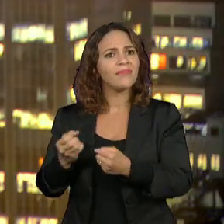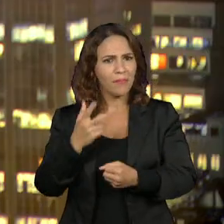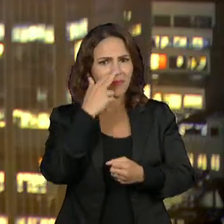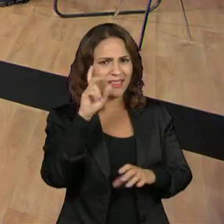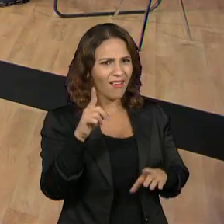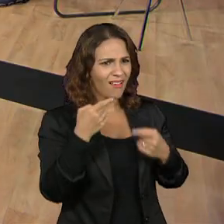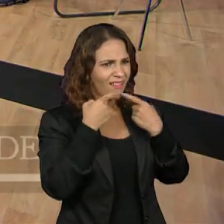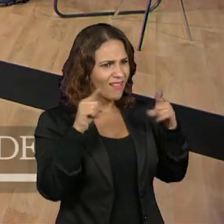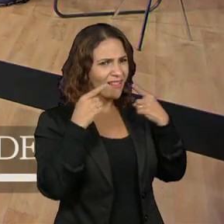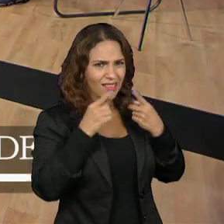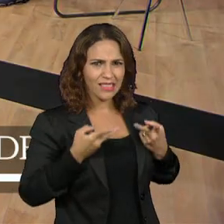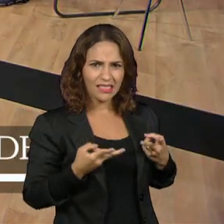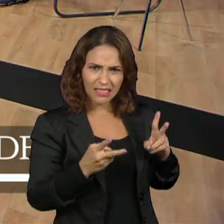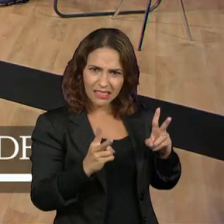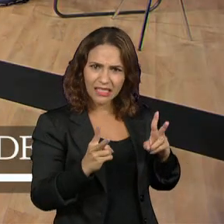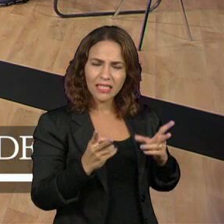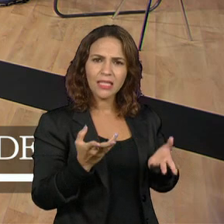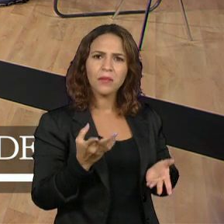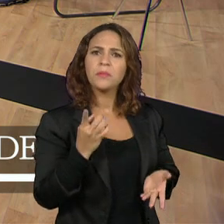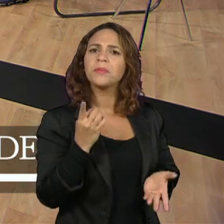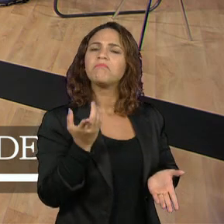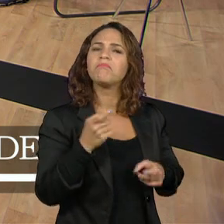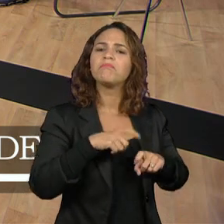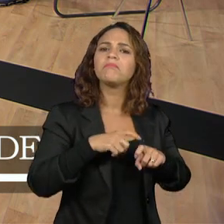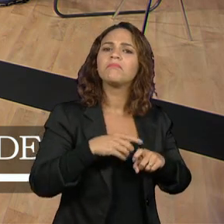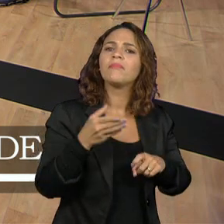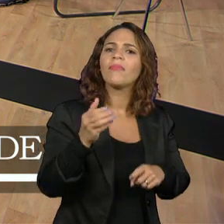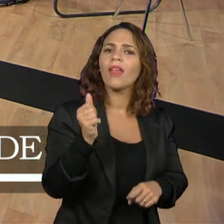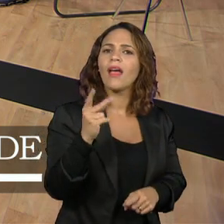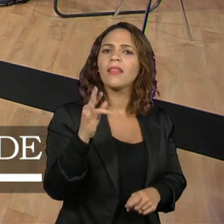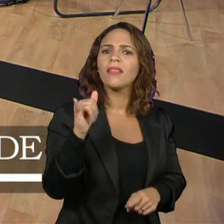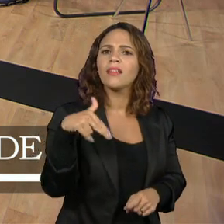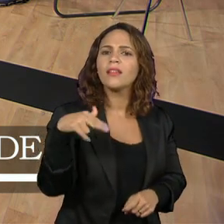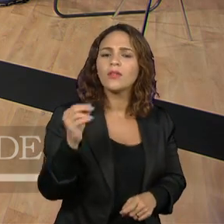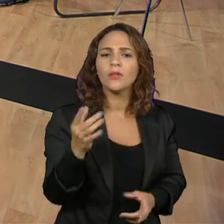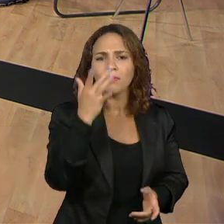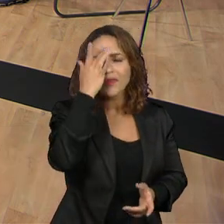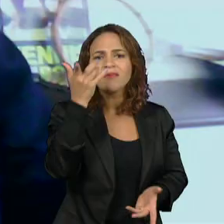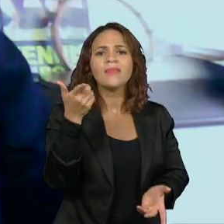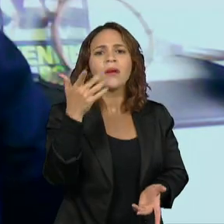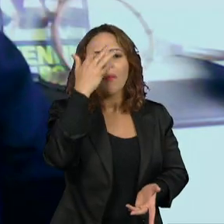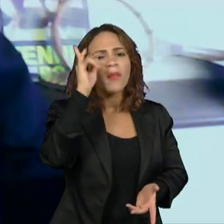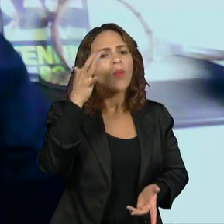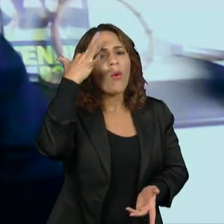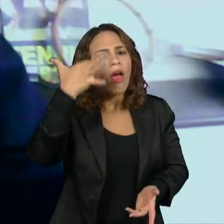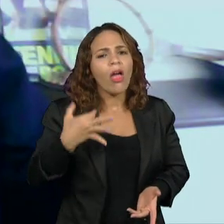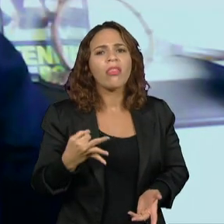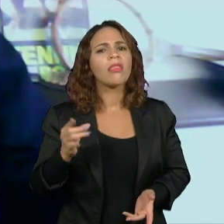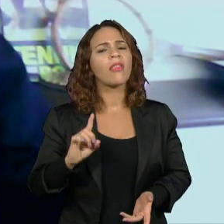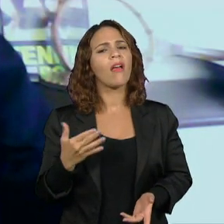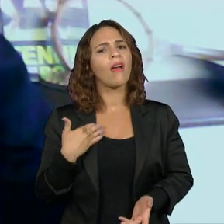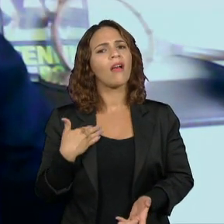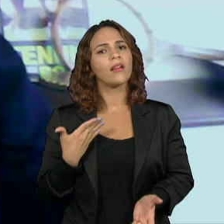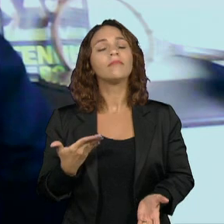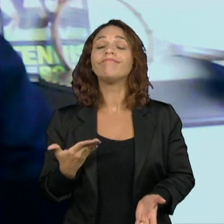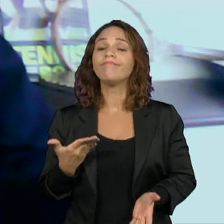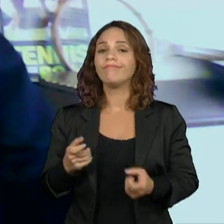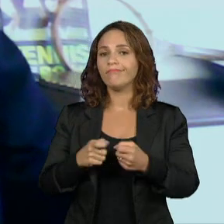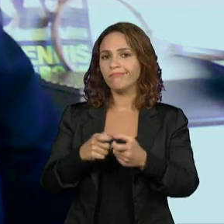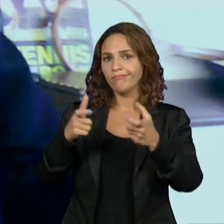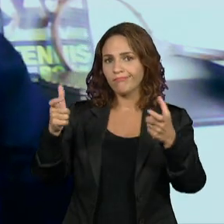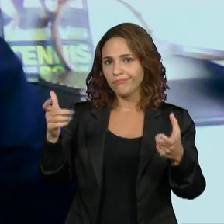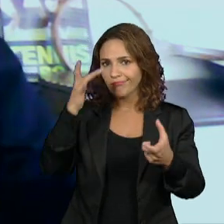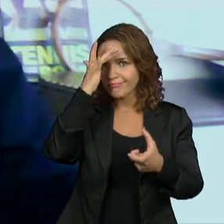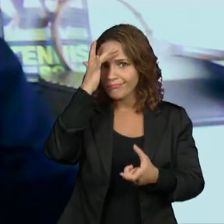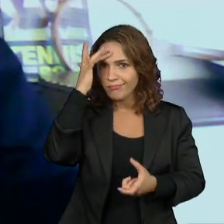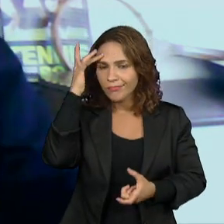chega constantemente no consultório, doutor Adriano, de querer ser entendido? A maior parte das pessoas acaba passando por consultas